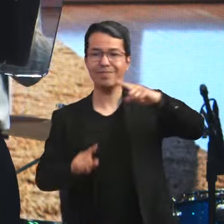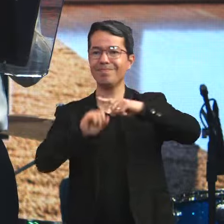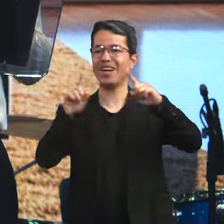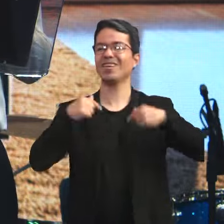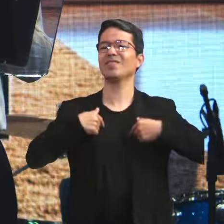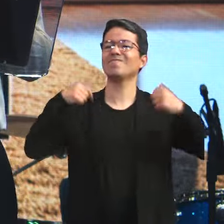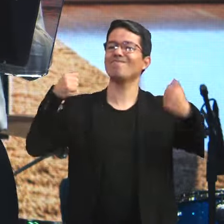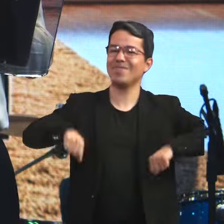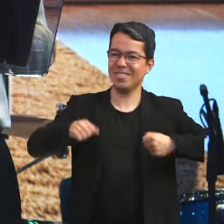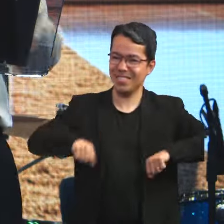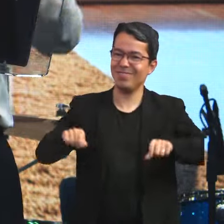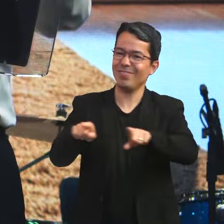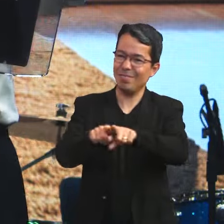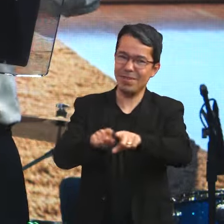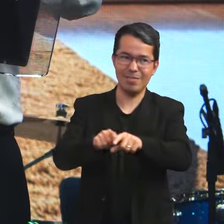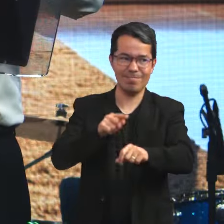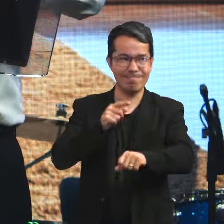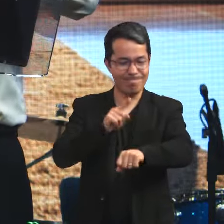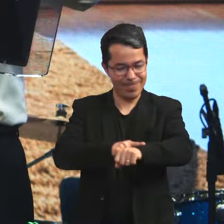lartir